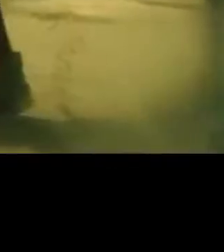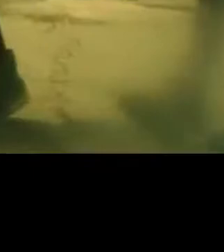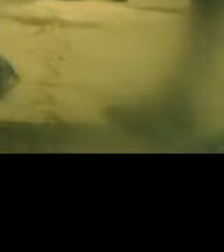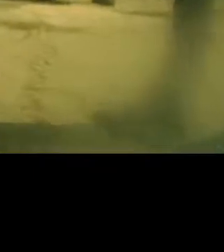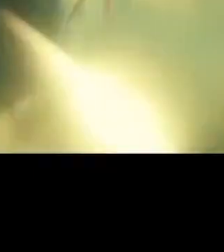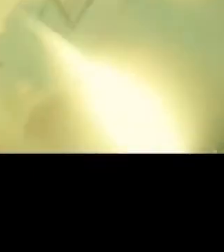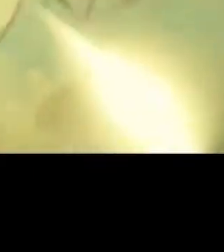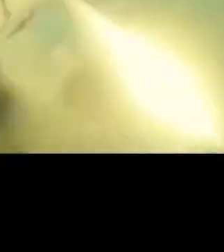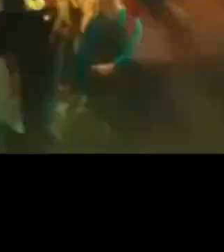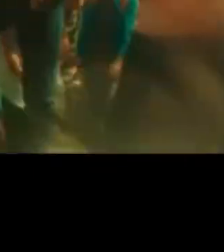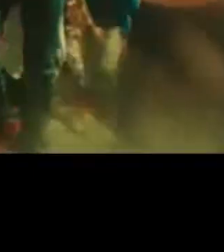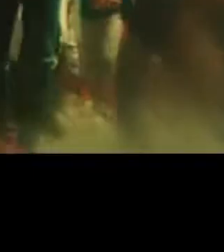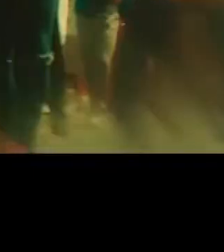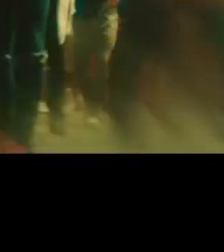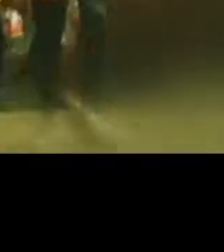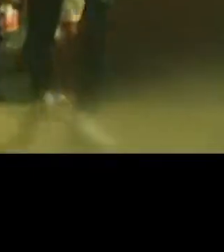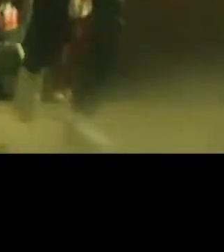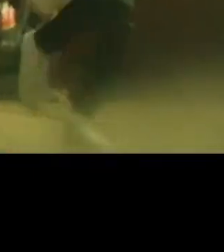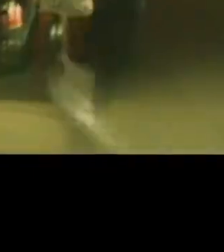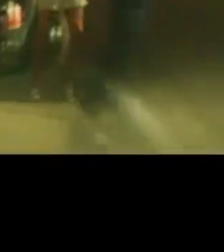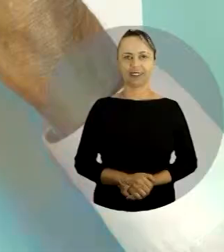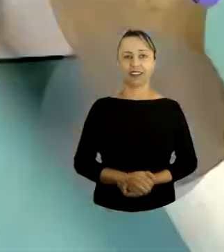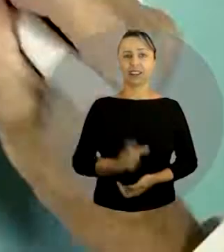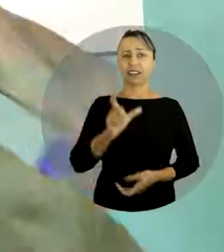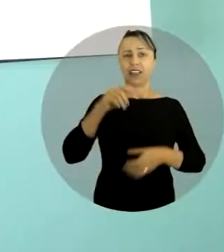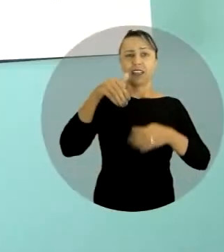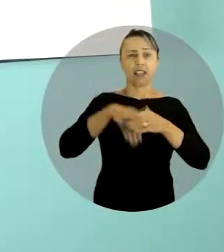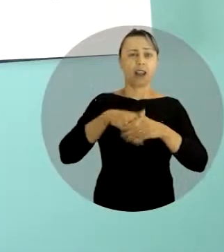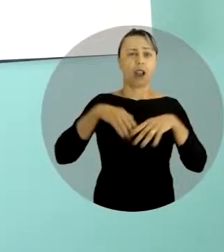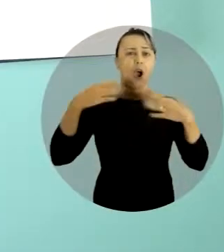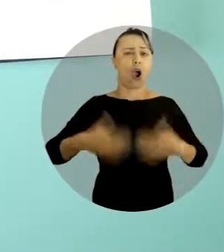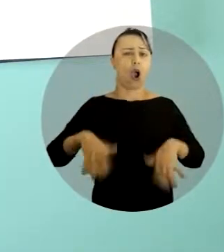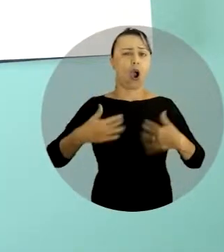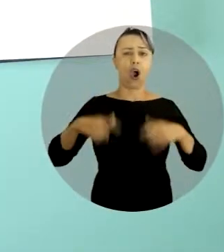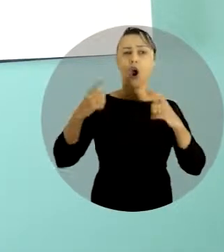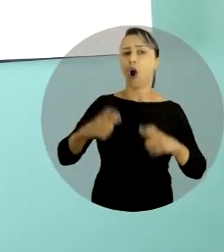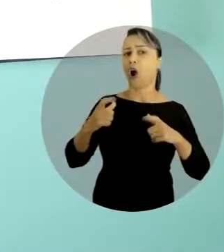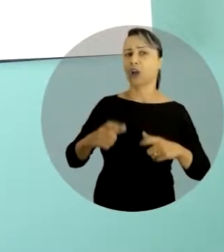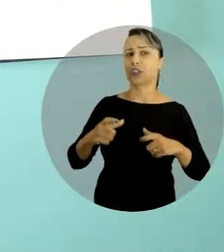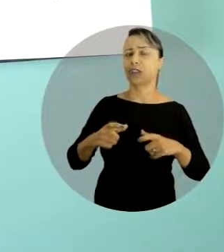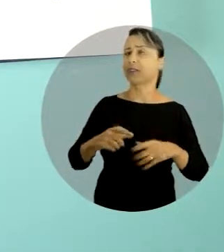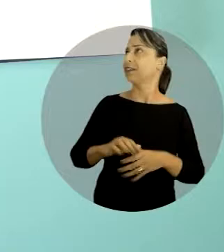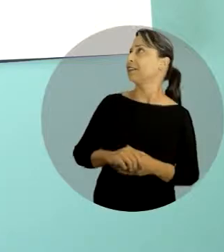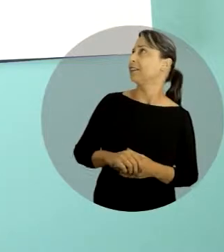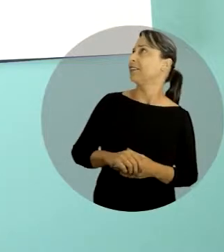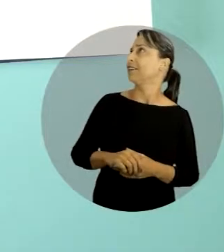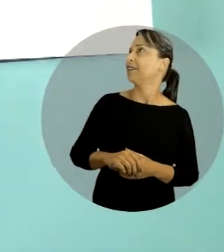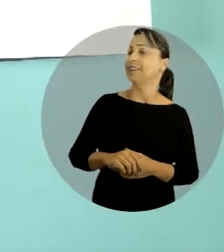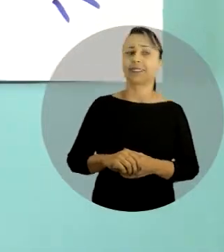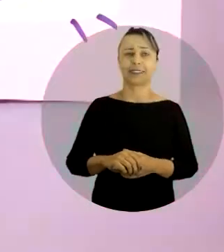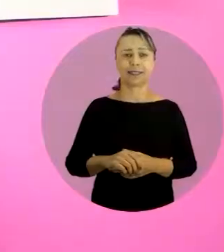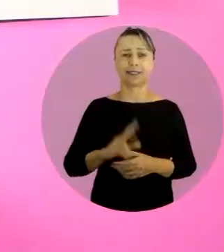Tá protegido. Ministério da Saúde, Governo Federal. Onde está meu título?